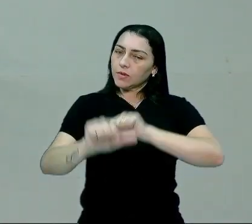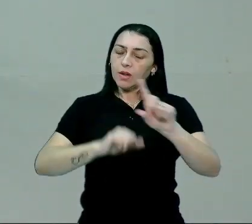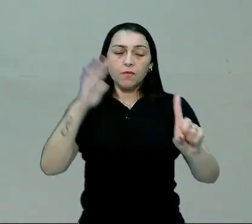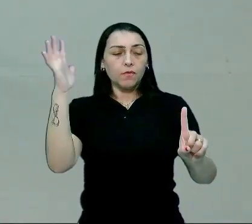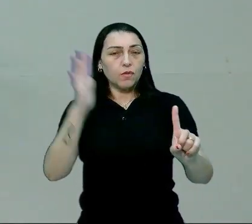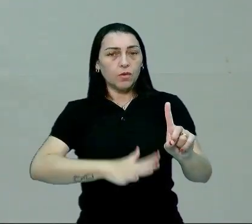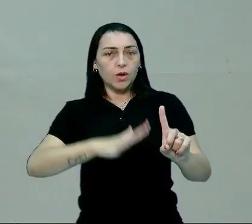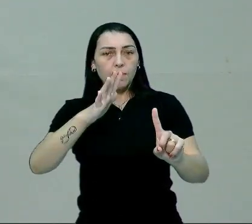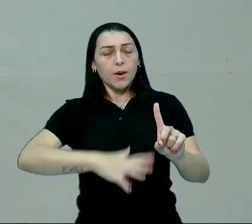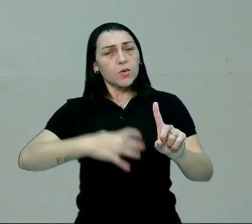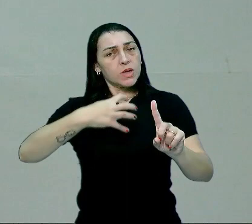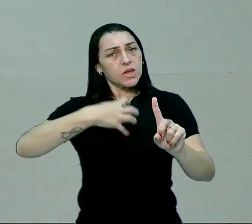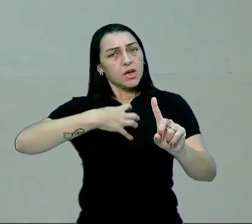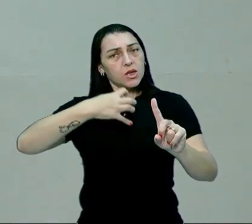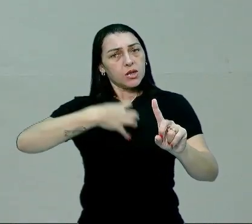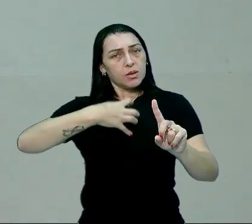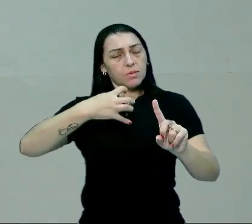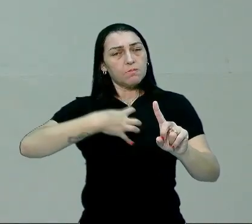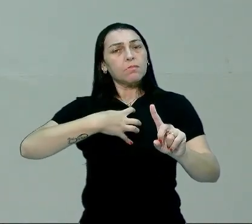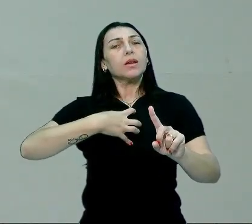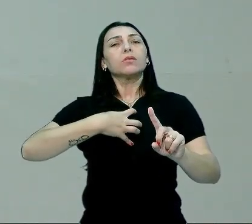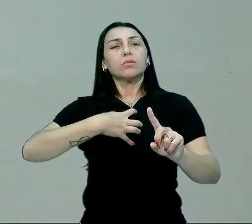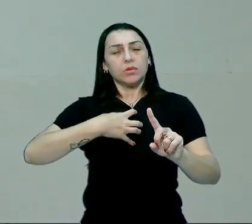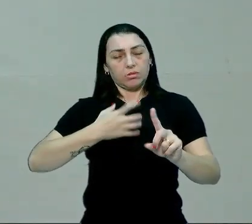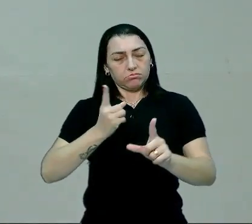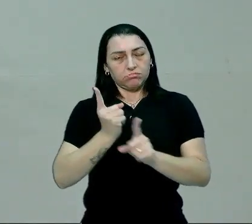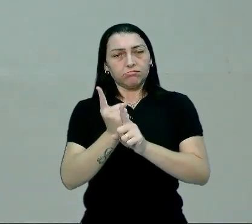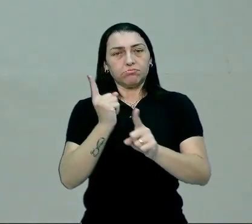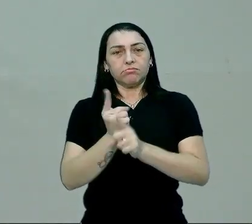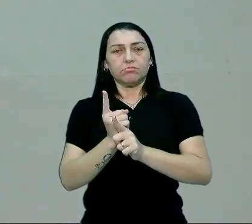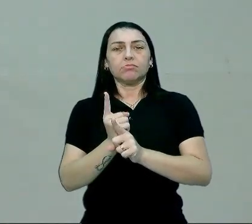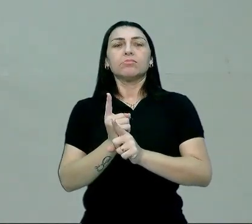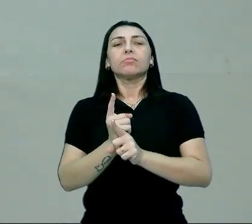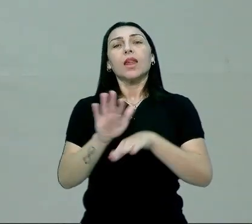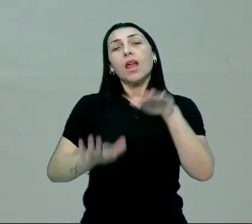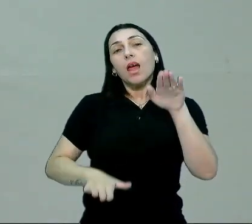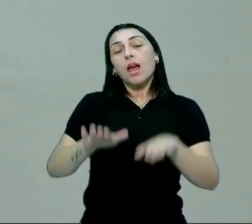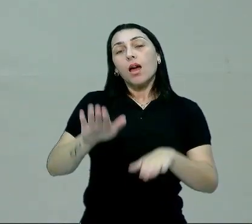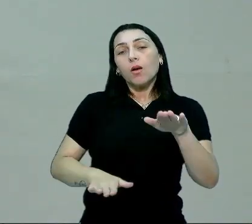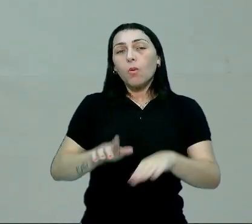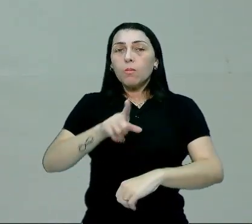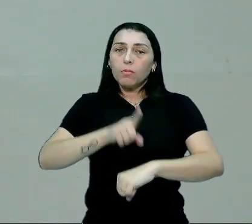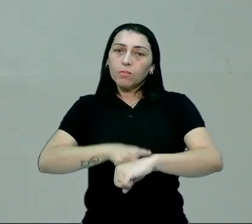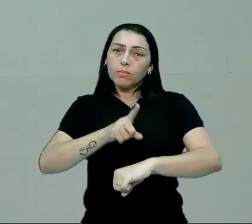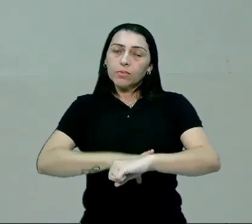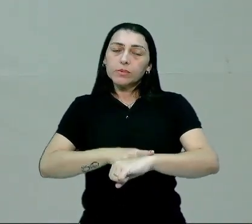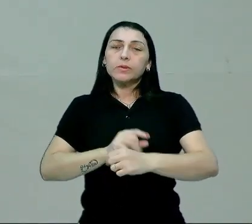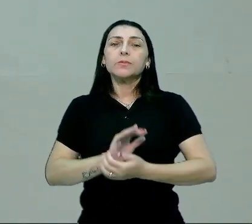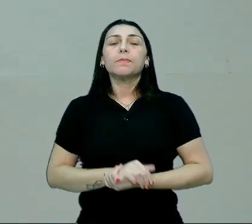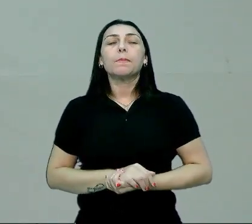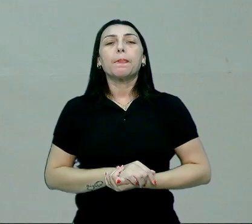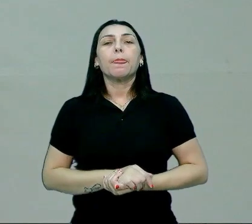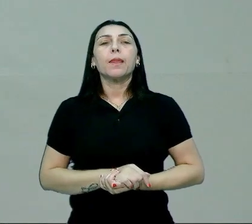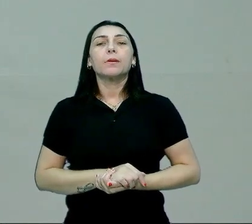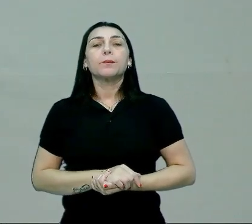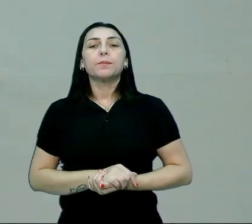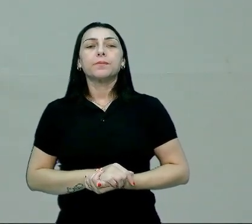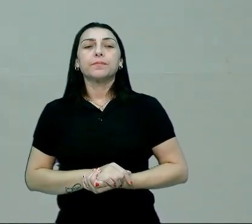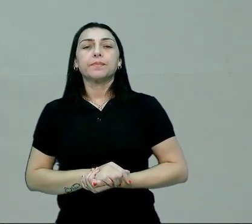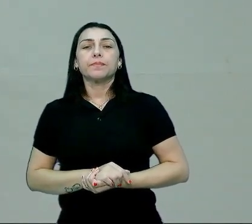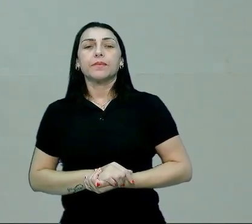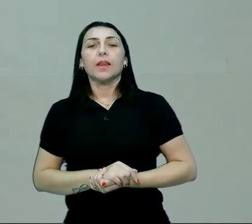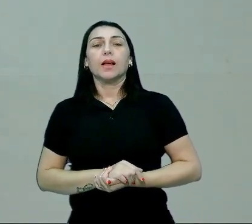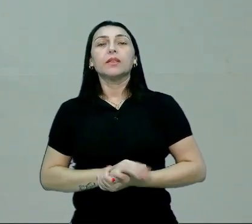influenciado por esse estado de espírito que eu me encontro em um determinado momento. Então, essa questão